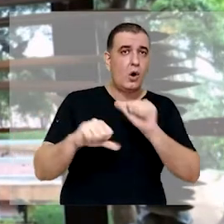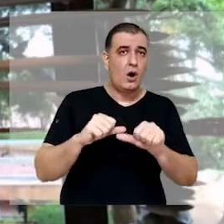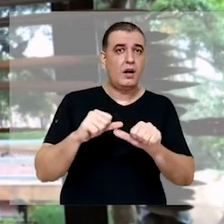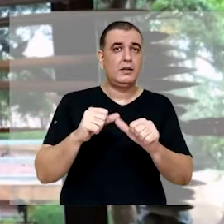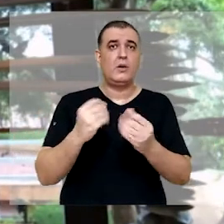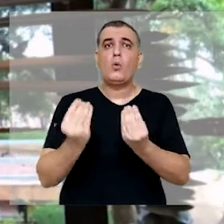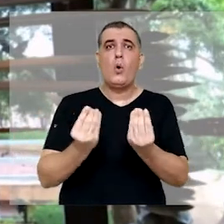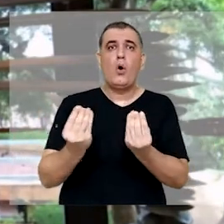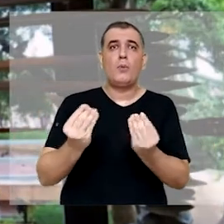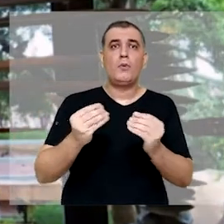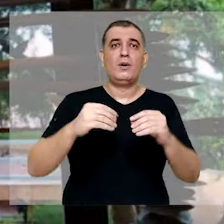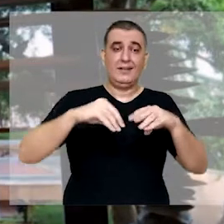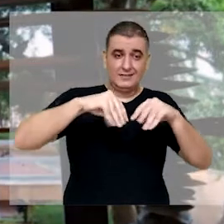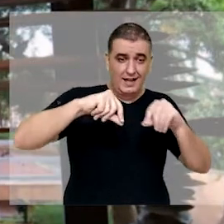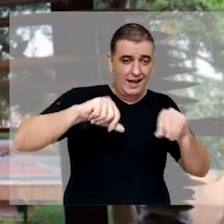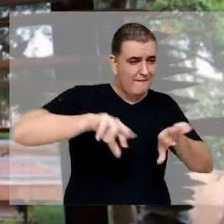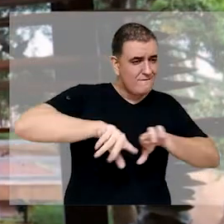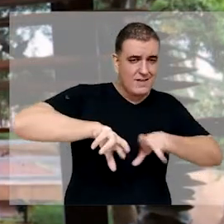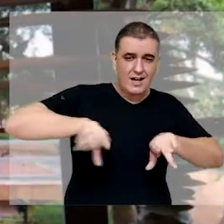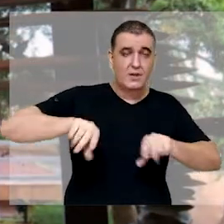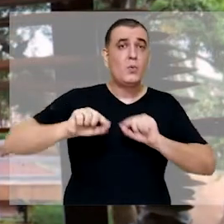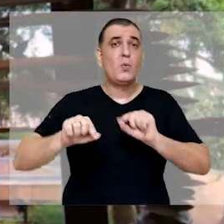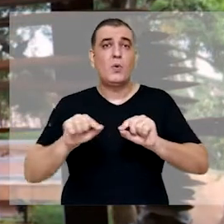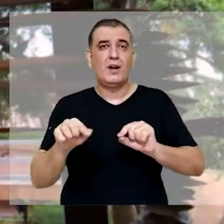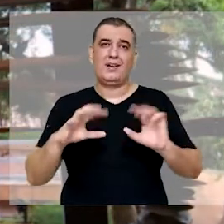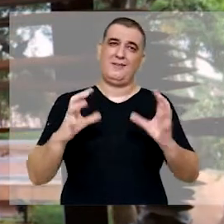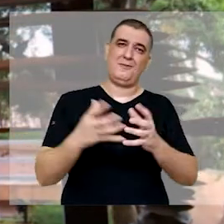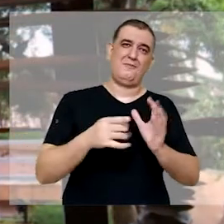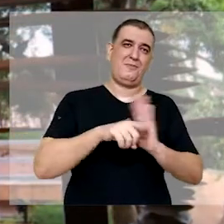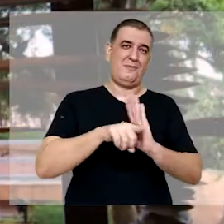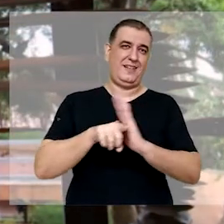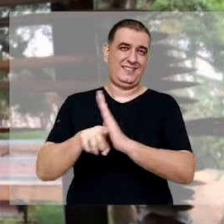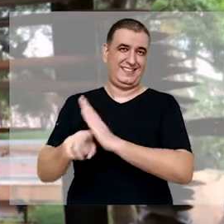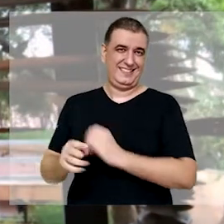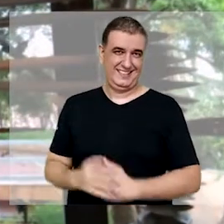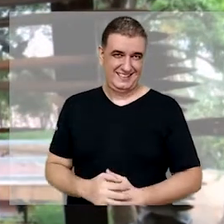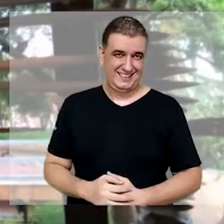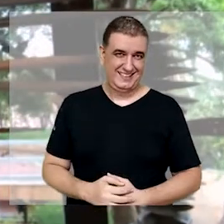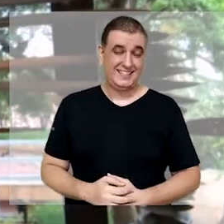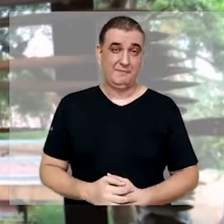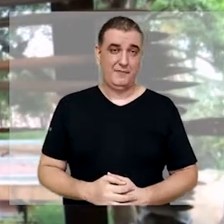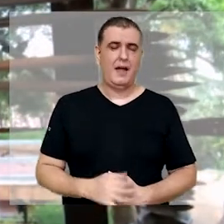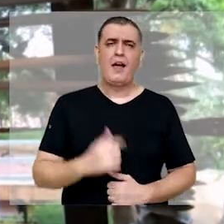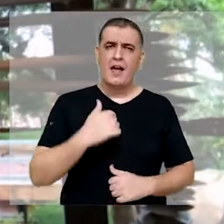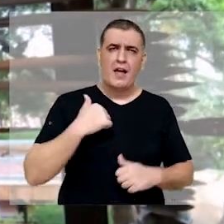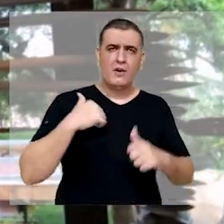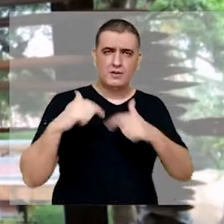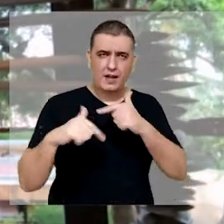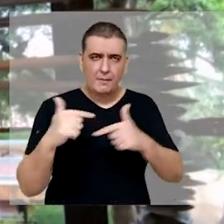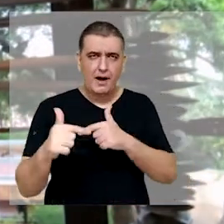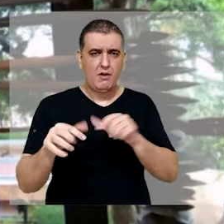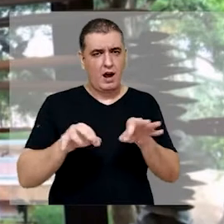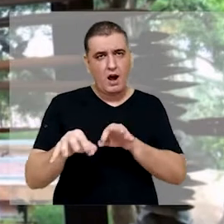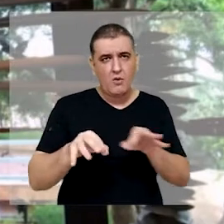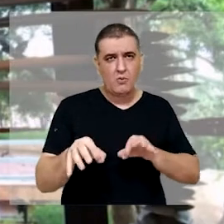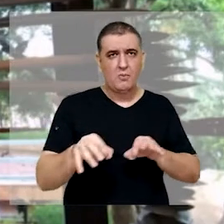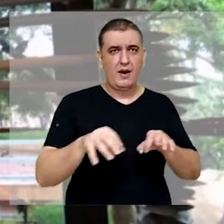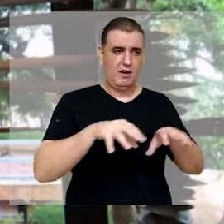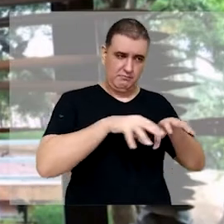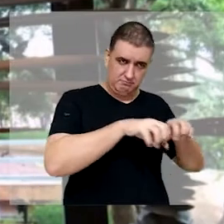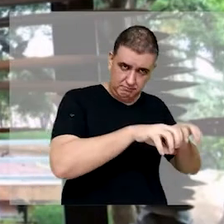massas, que eu coloco cargas nas massas algumas vezes, ou um paper clay, que dá